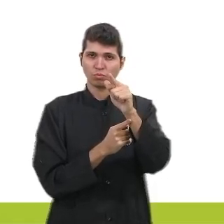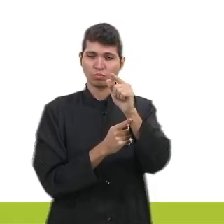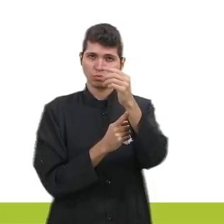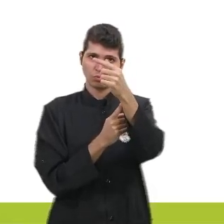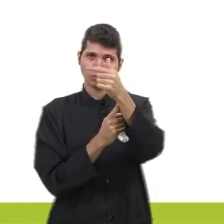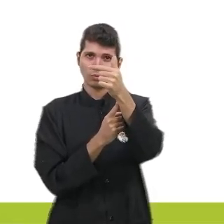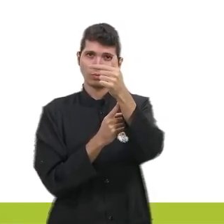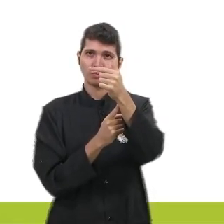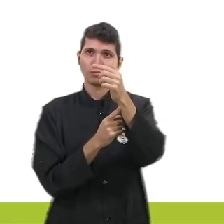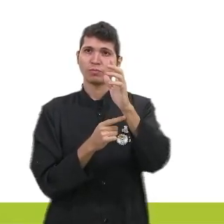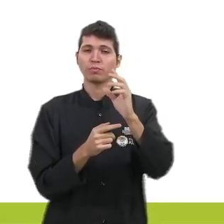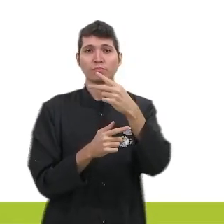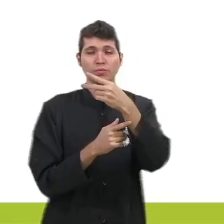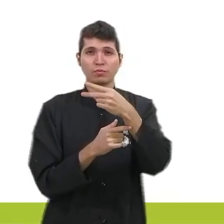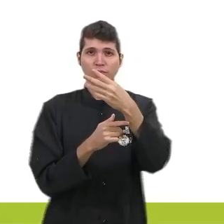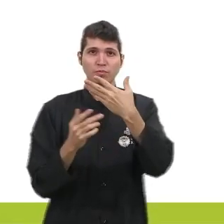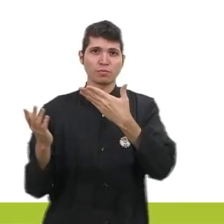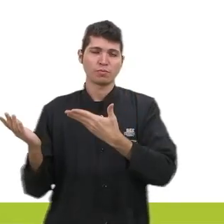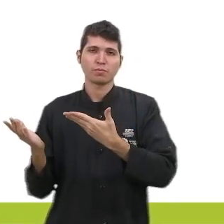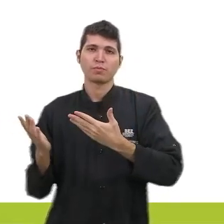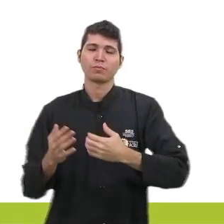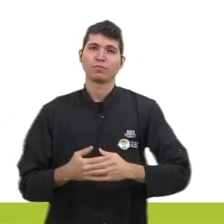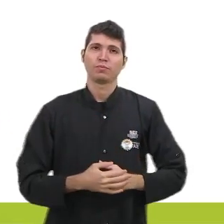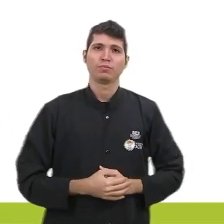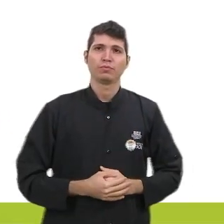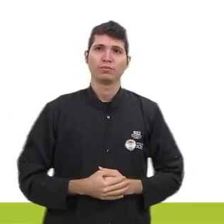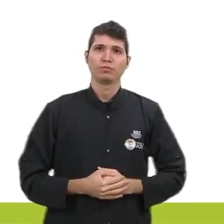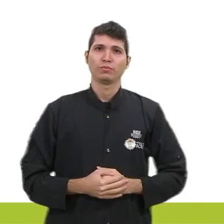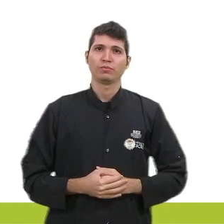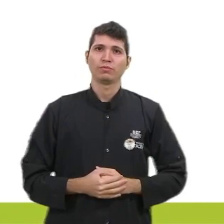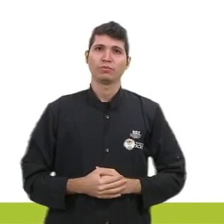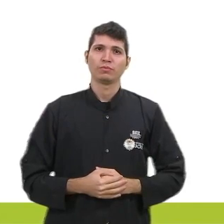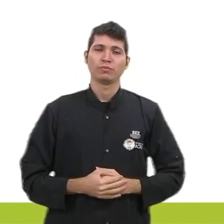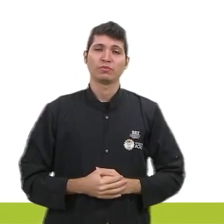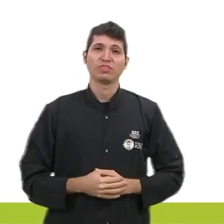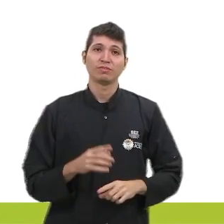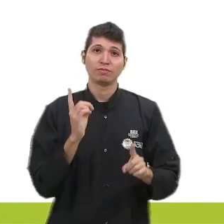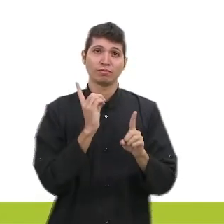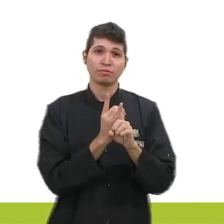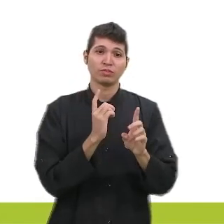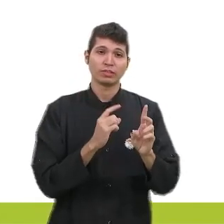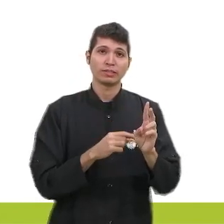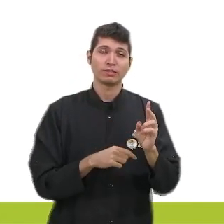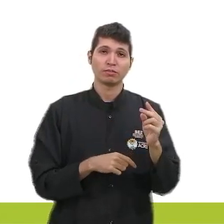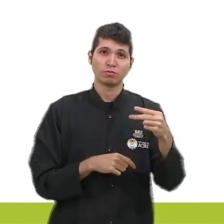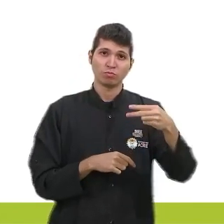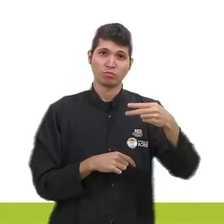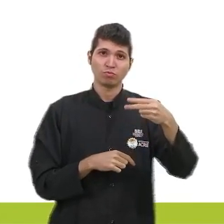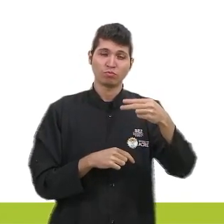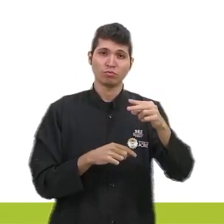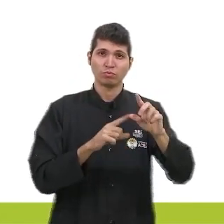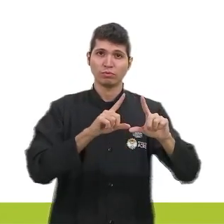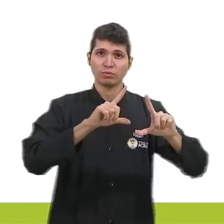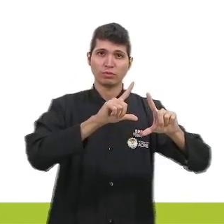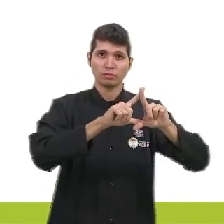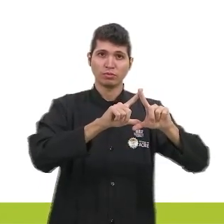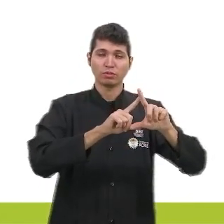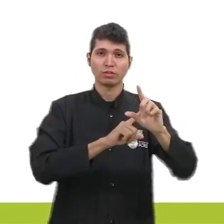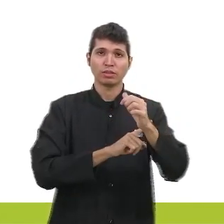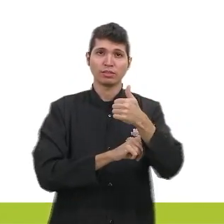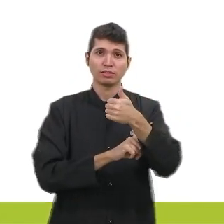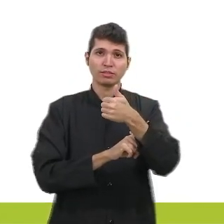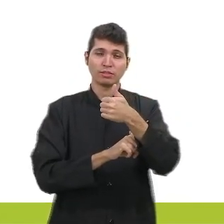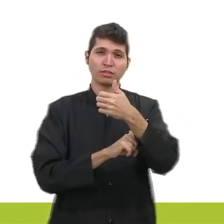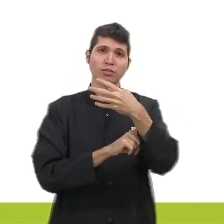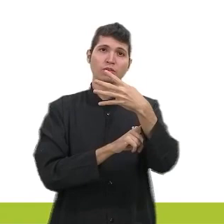484. Subtraindo esses valores, eu vou encontrar o valor de delta, pessoal. Ó. O valor de delta é um 144. Já